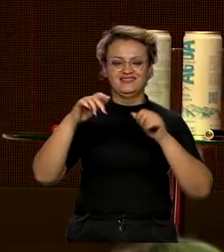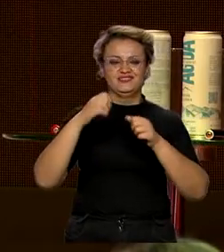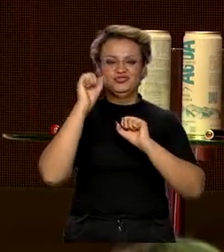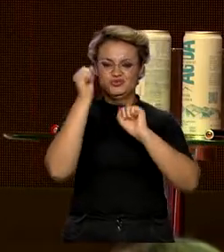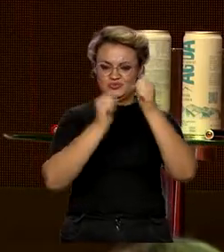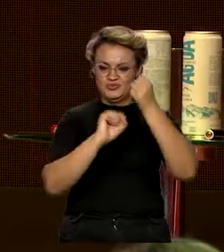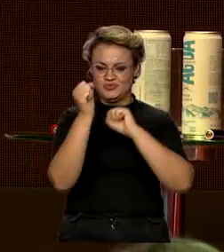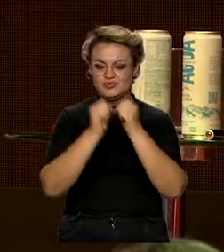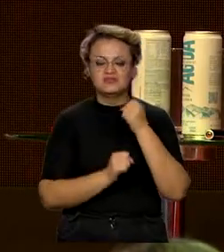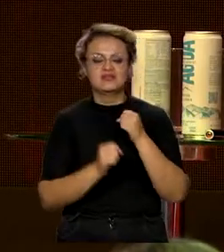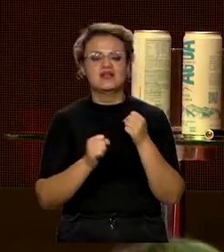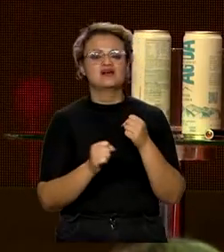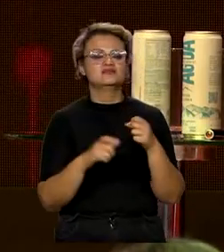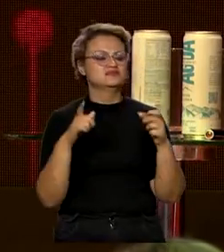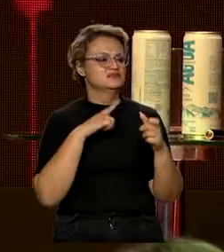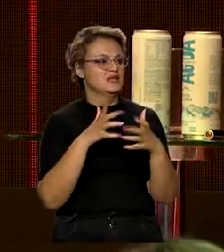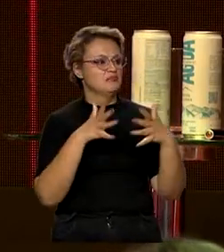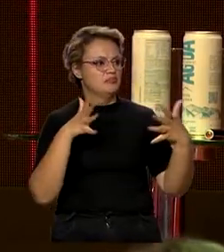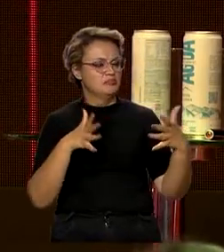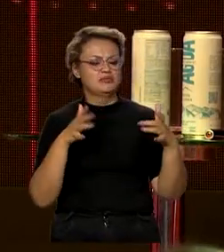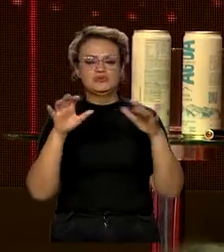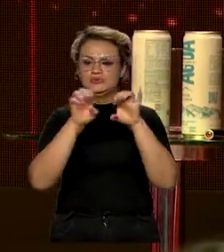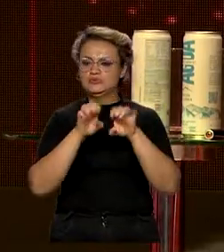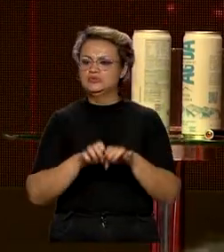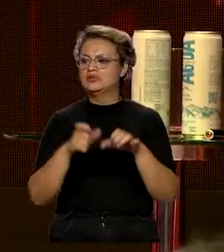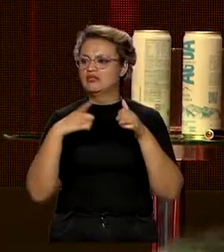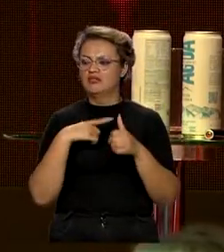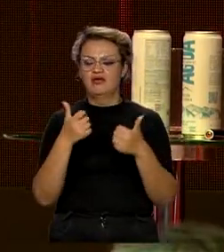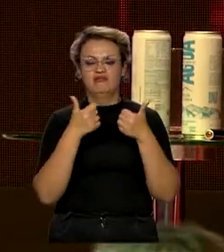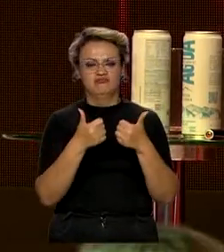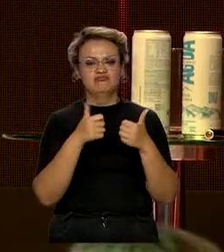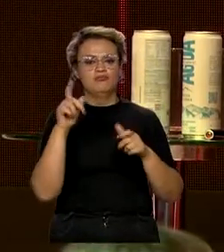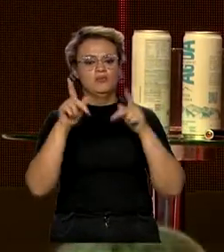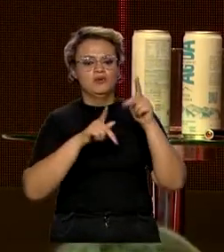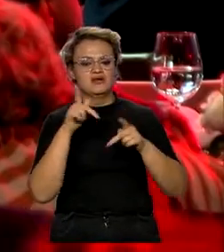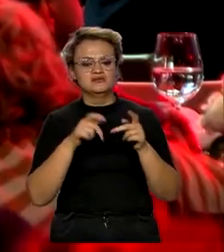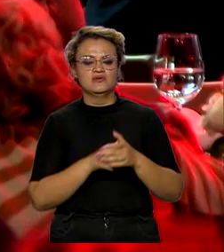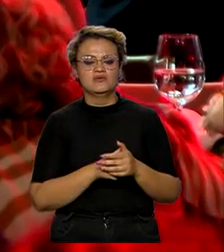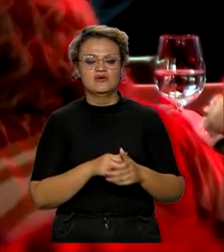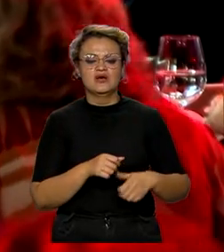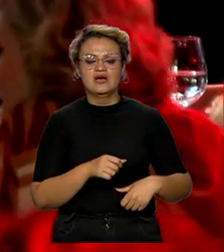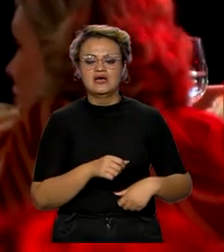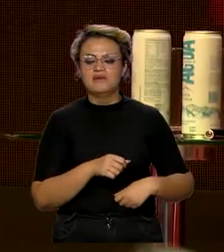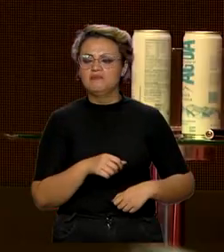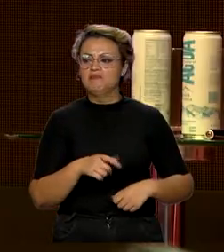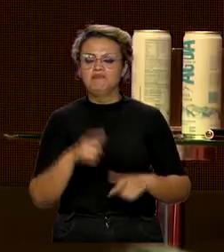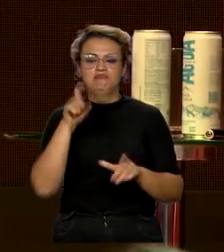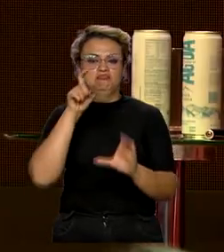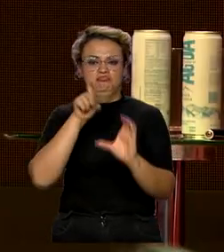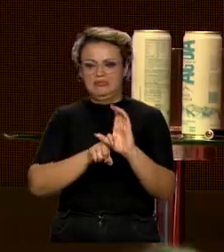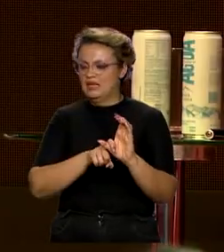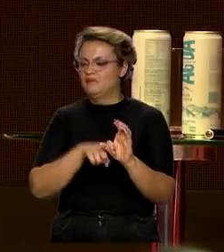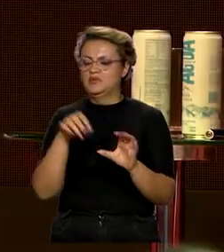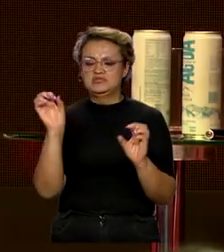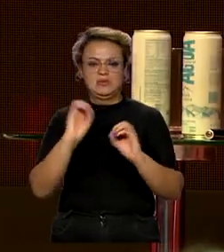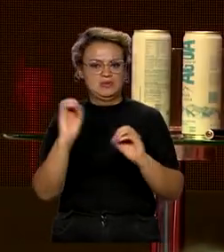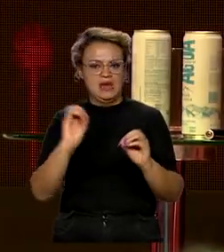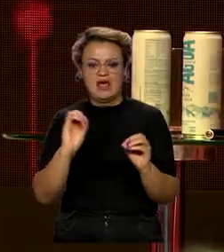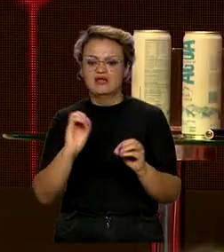tem escala, tem tamanho, população, não tem litígio com ninguém,